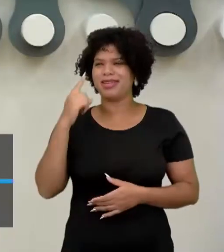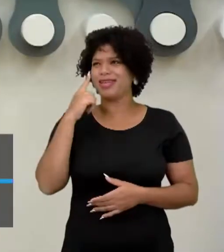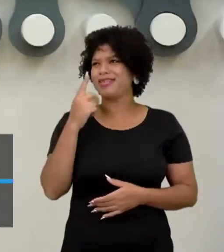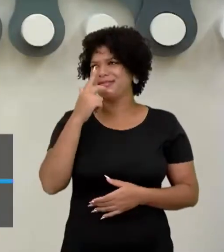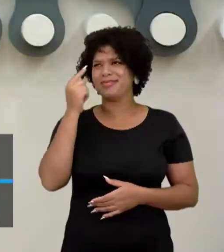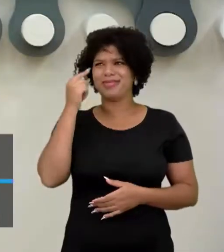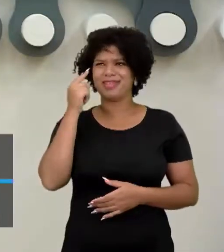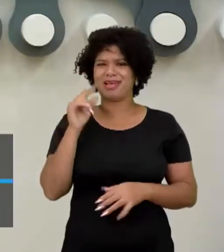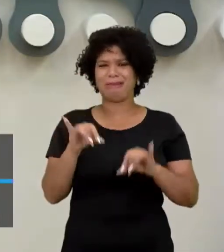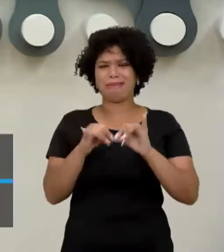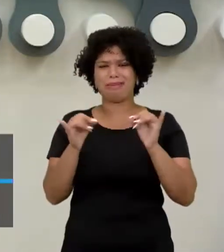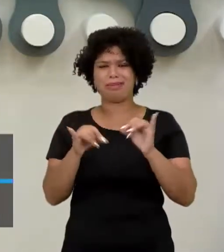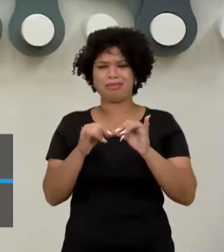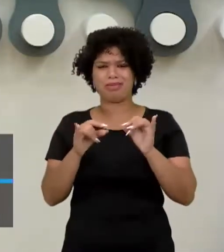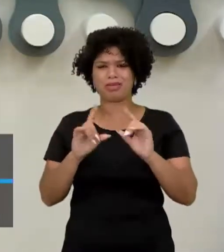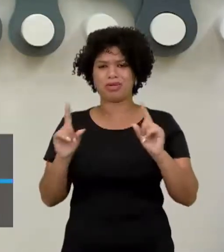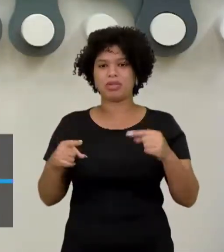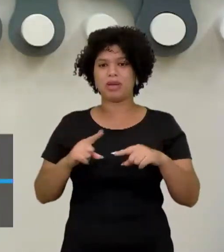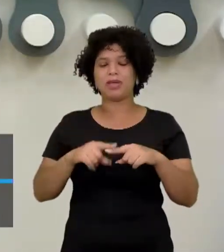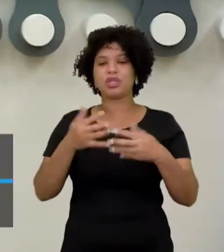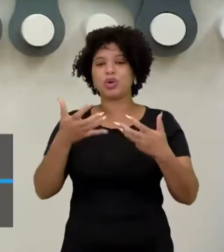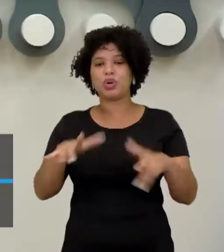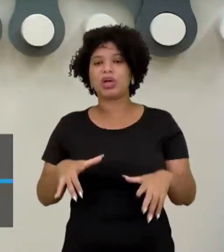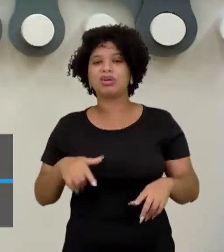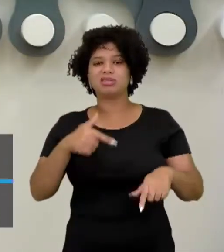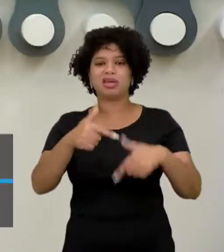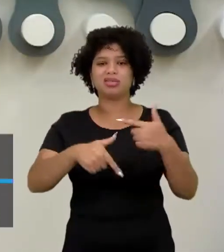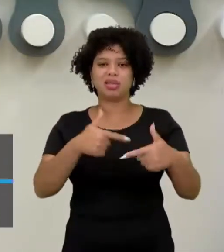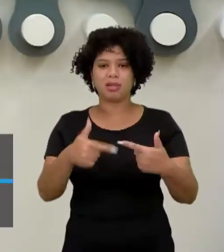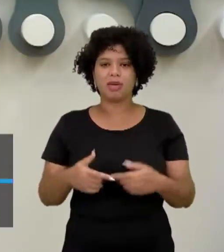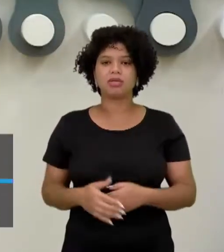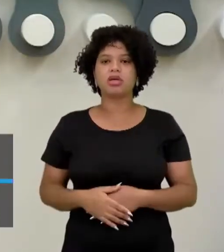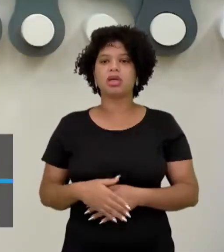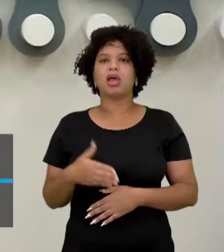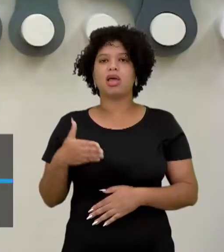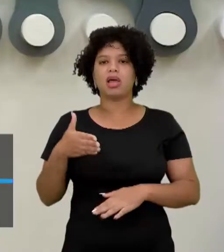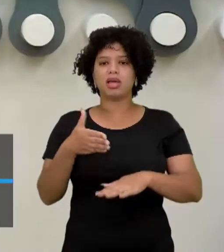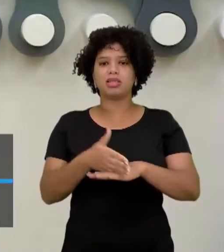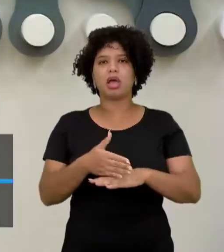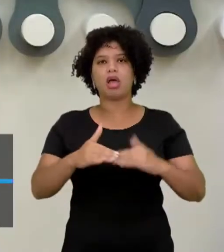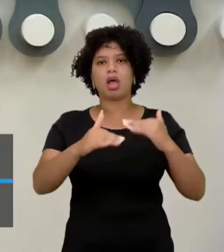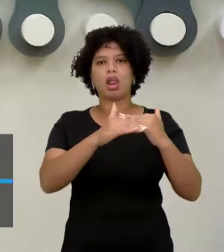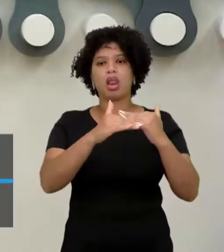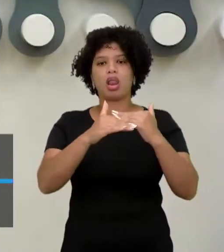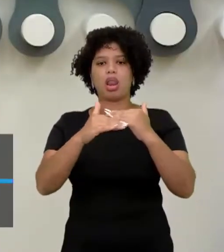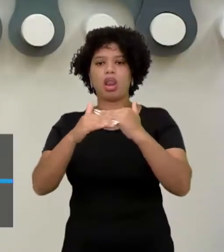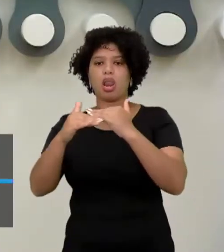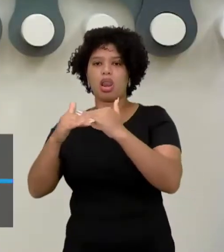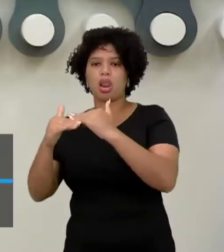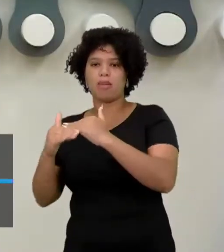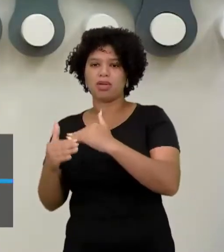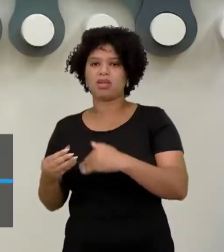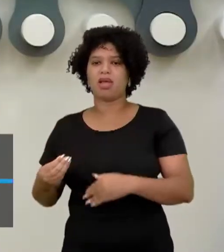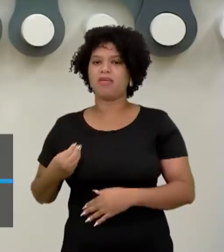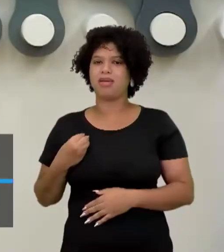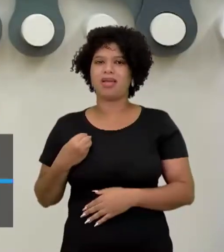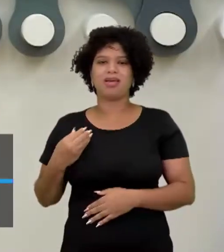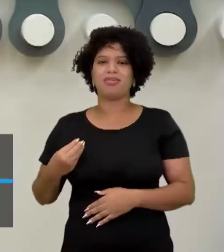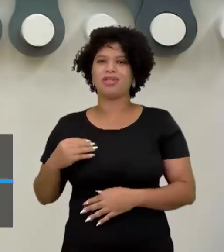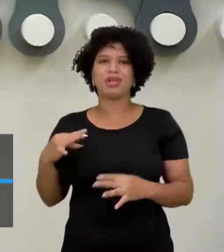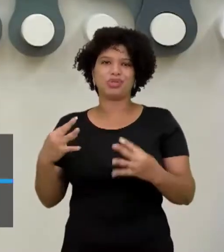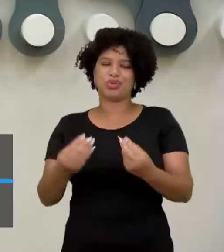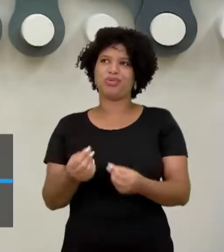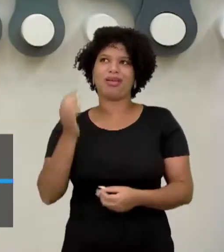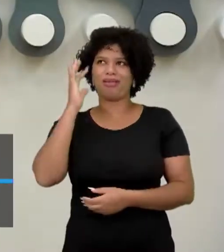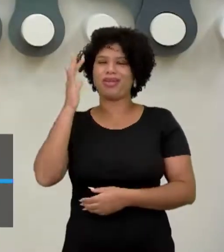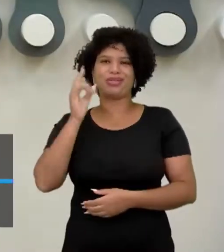que muita gente pode até criticar, mas eu não queria um trabalho que eu tivesse que entrar dentro de um padrão pra ter que viver isso o resto da minha vida. Tipo, eu não conseguia